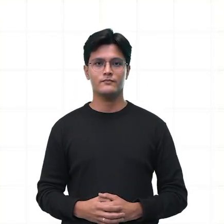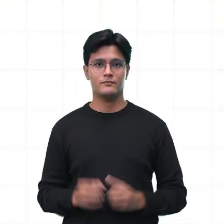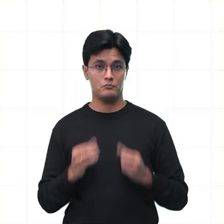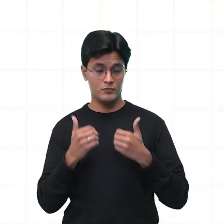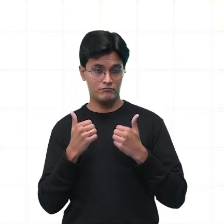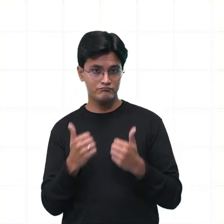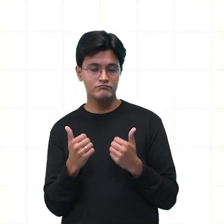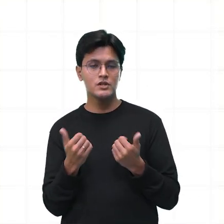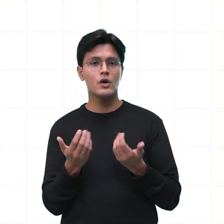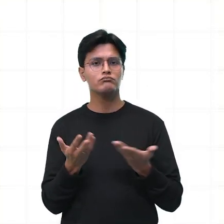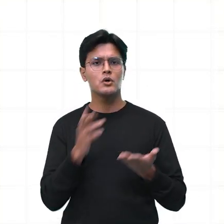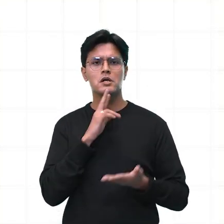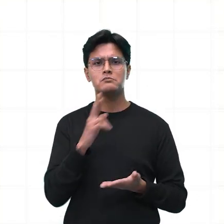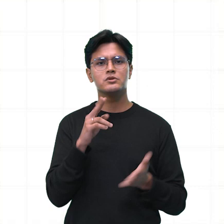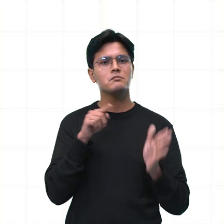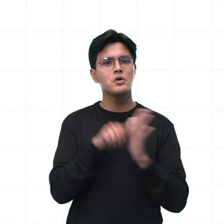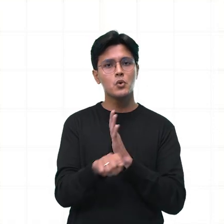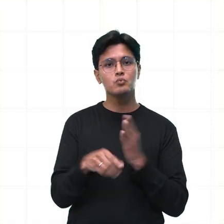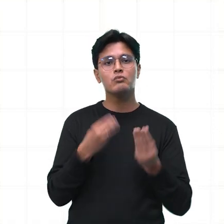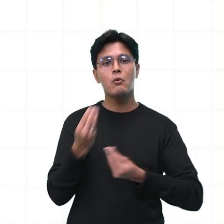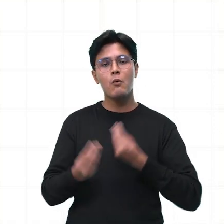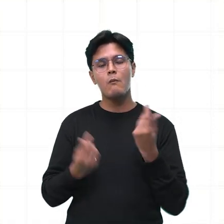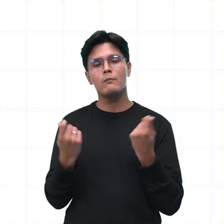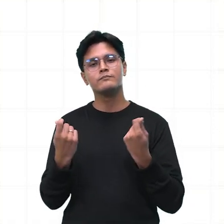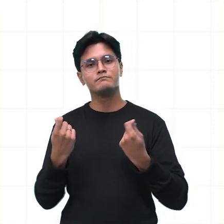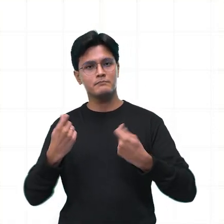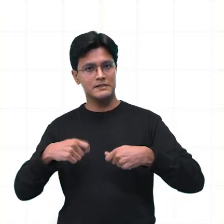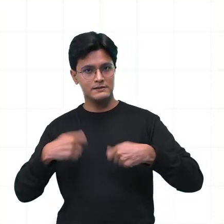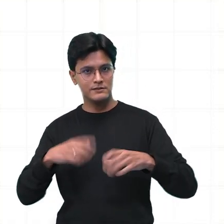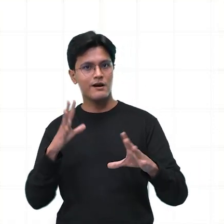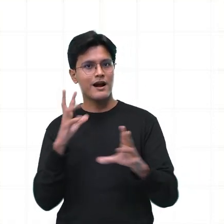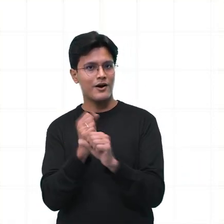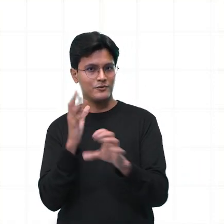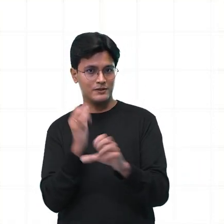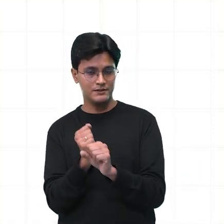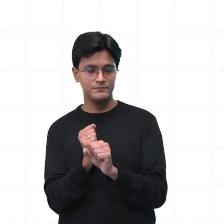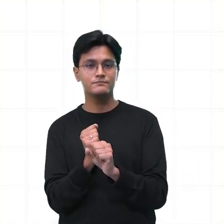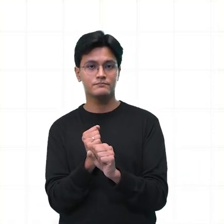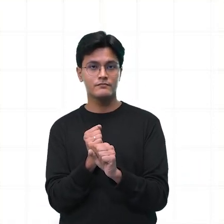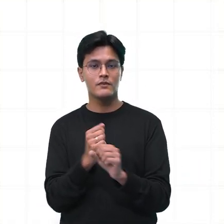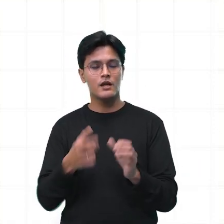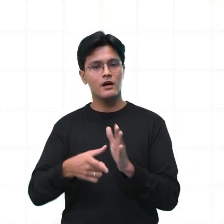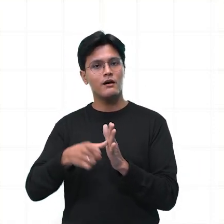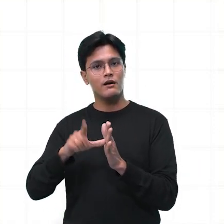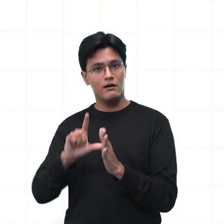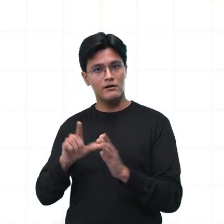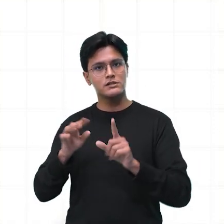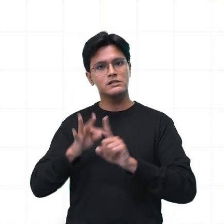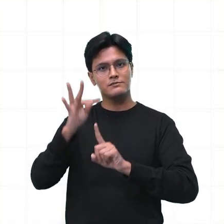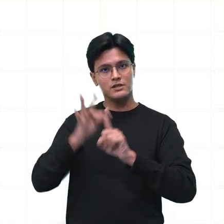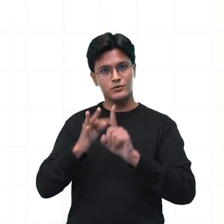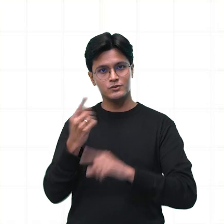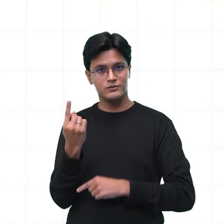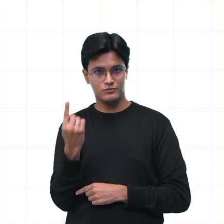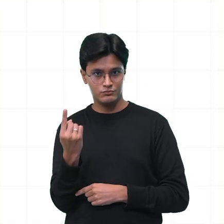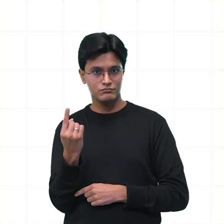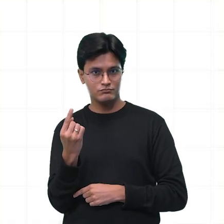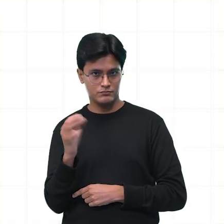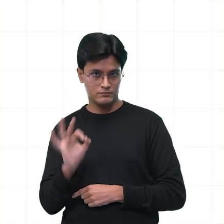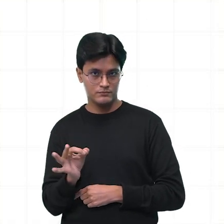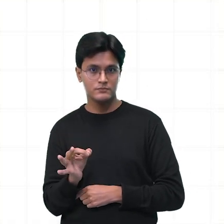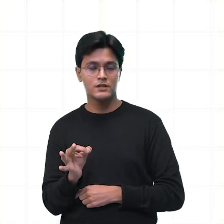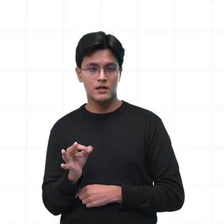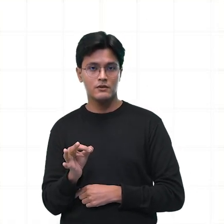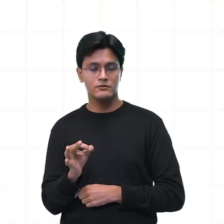responder a essa pergunta precisamos calcular veja era um não é E aí ele